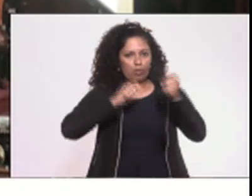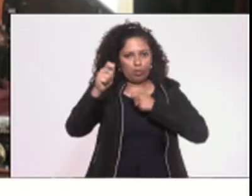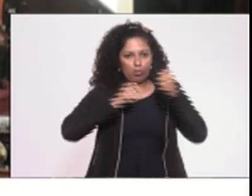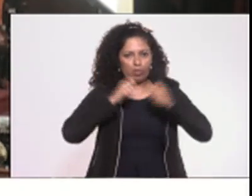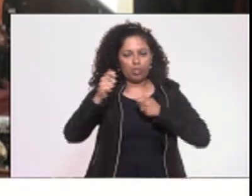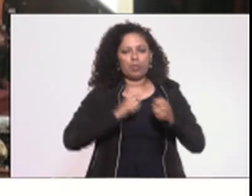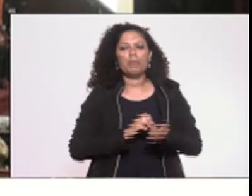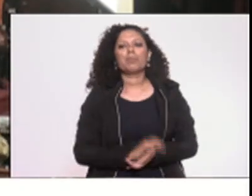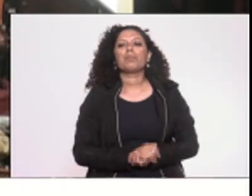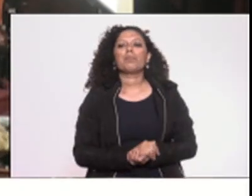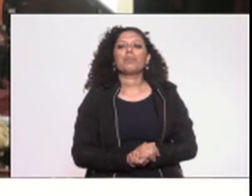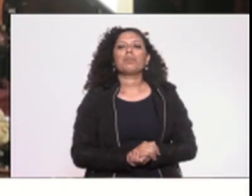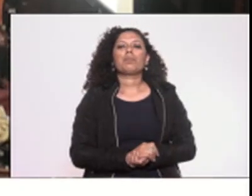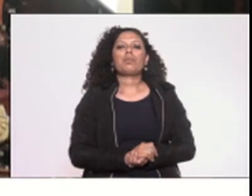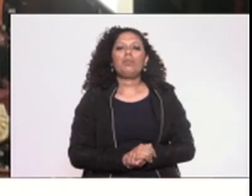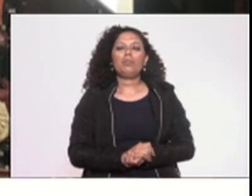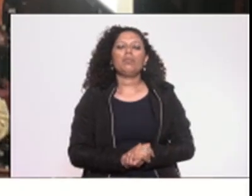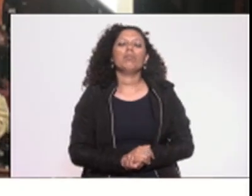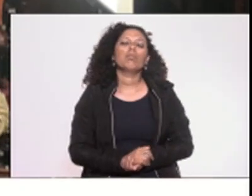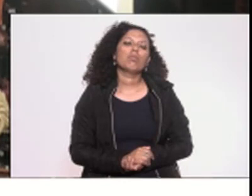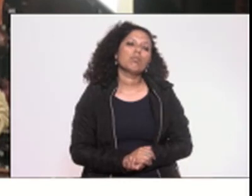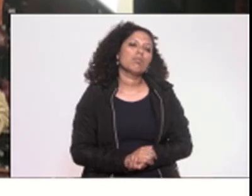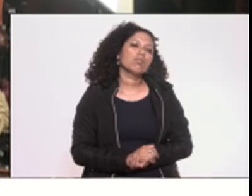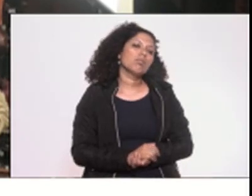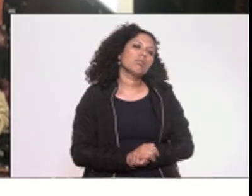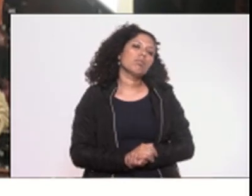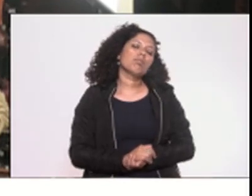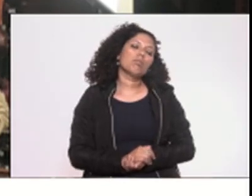voltar um pouquinho, já fui para o melhor.